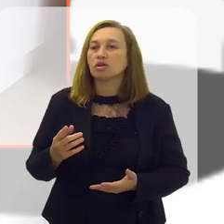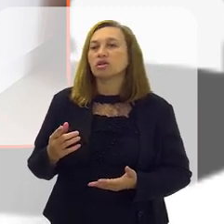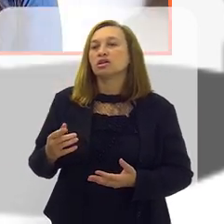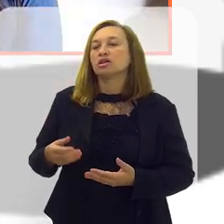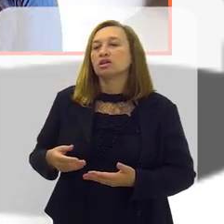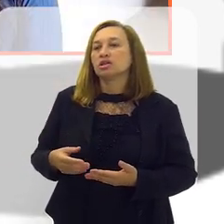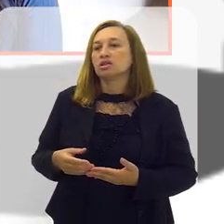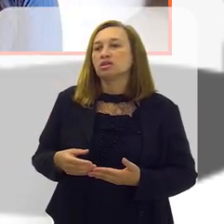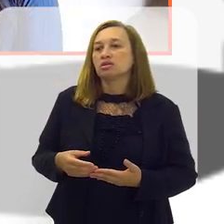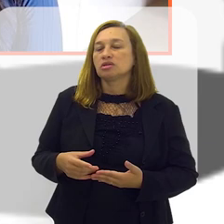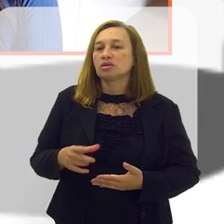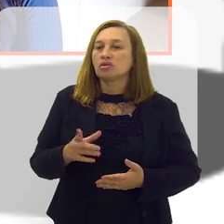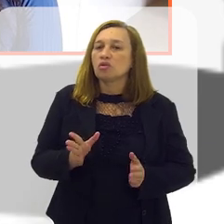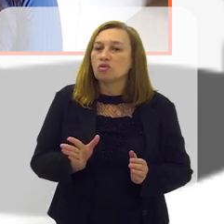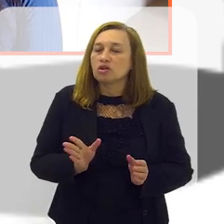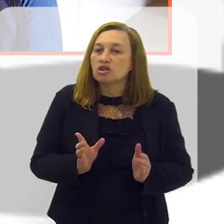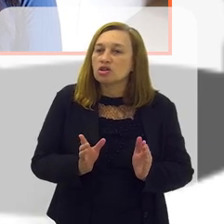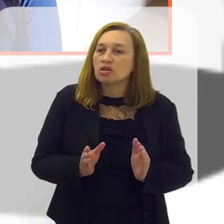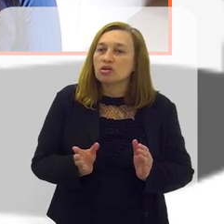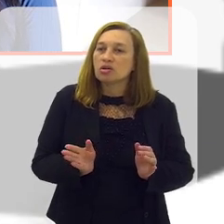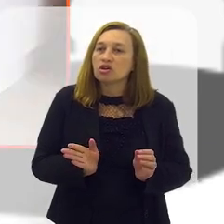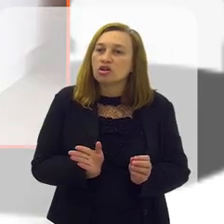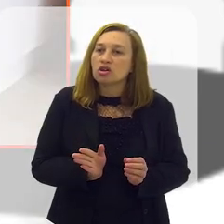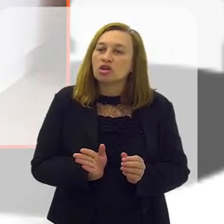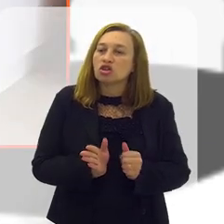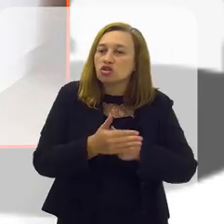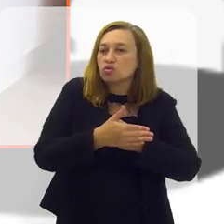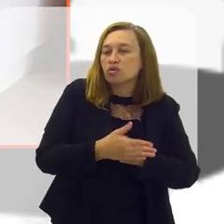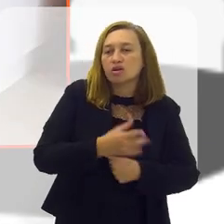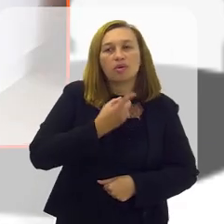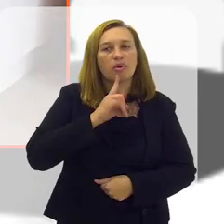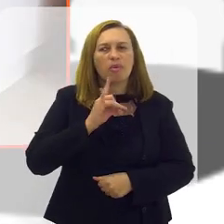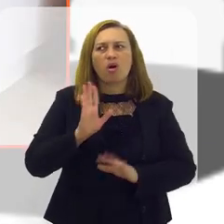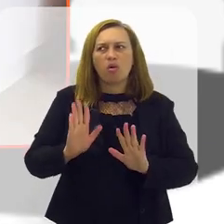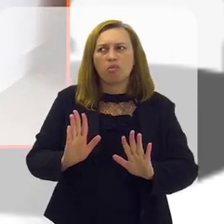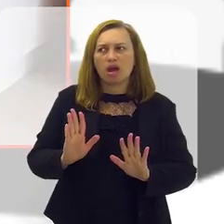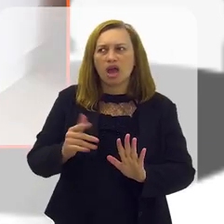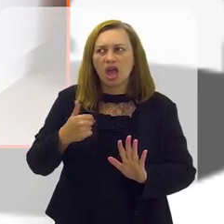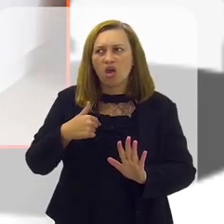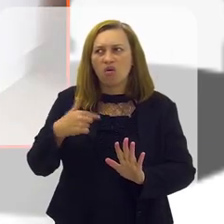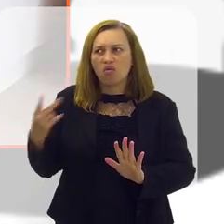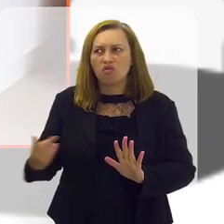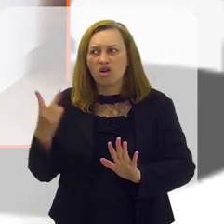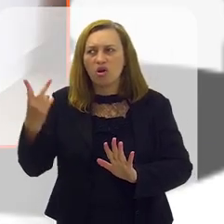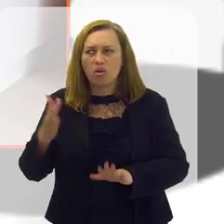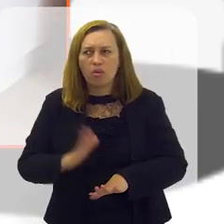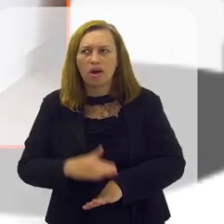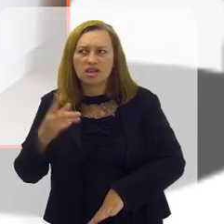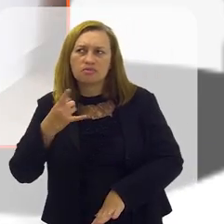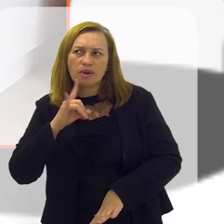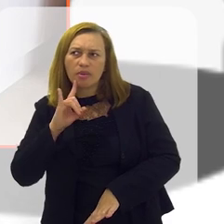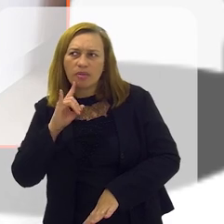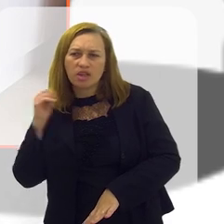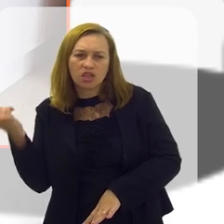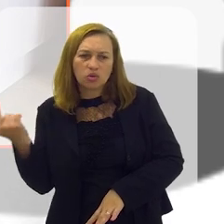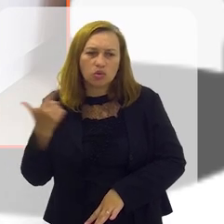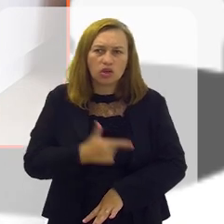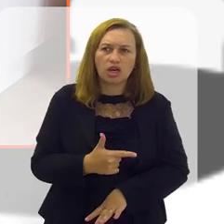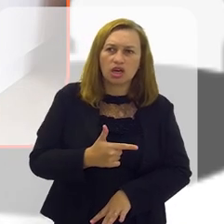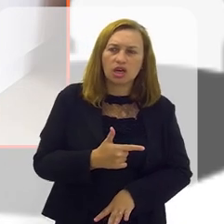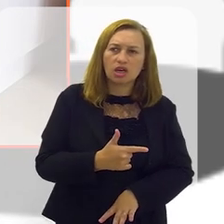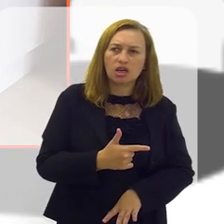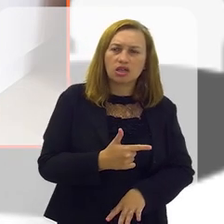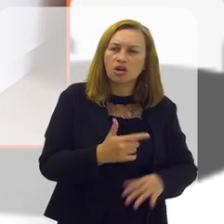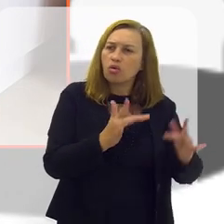fosse, opa, eu fico priorizando a bebida em vez de estar com quem eu